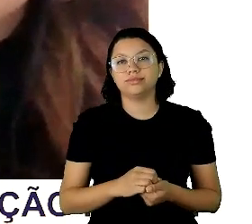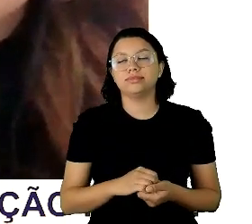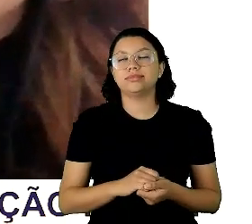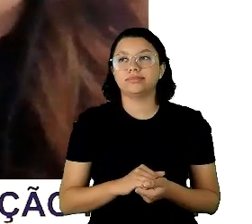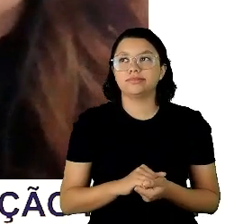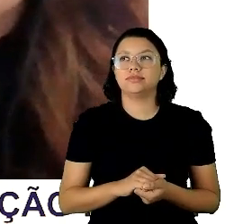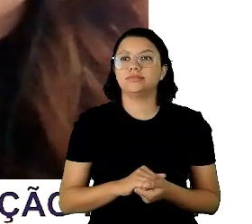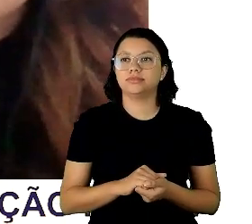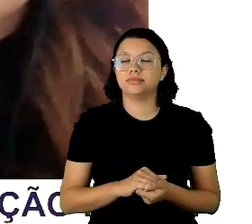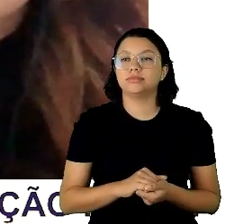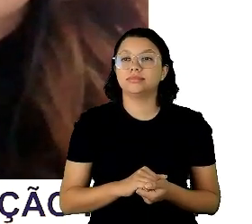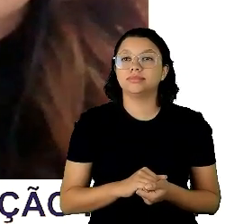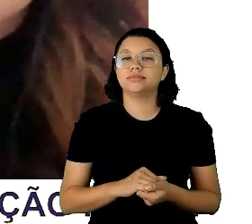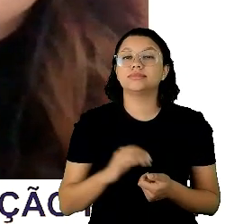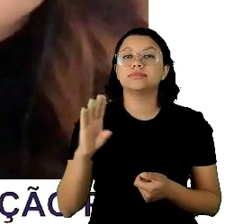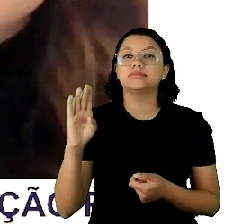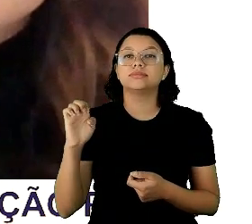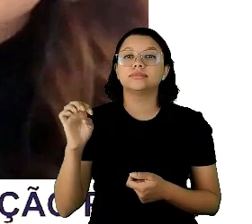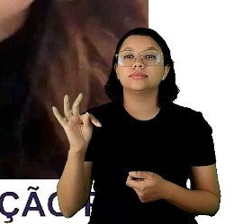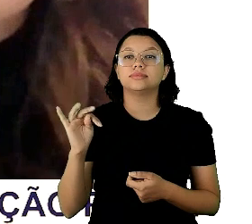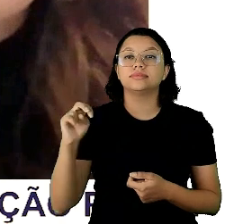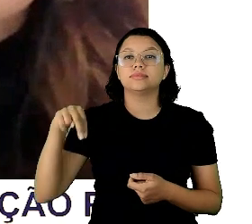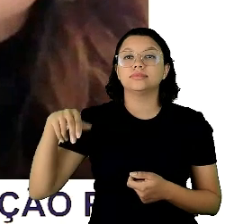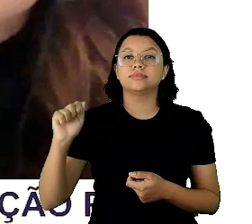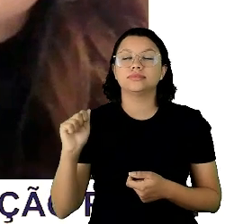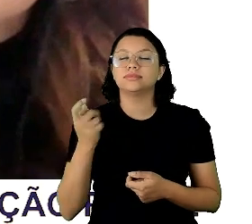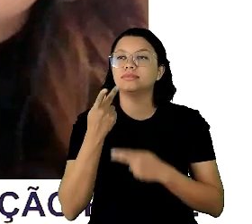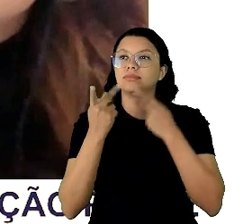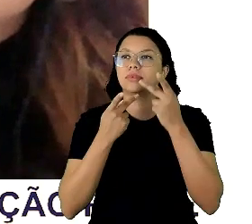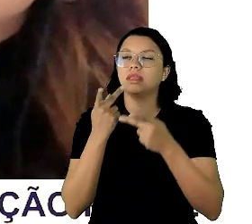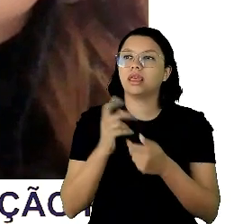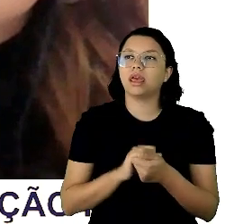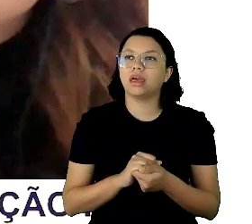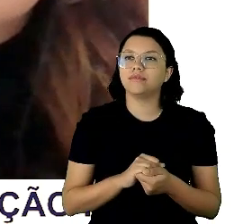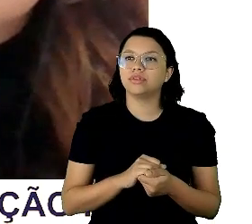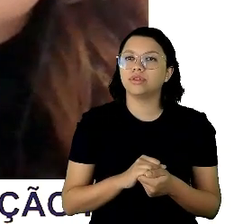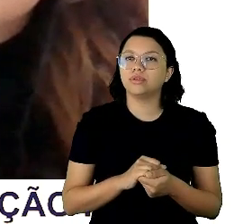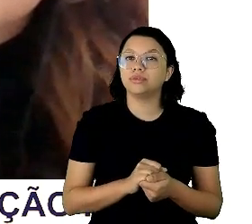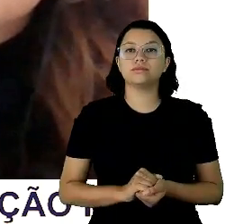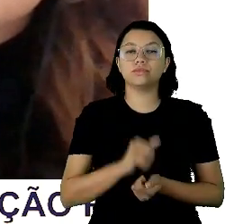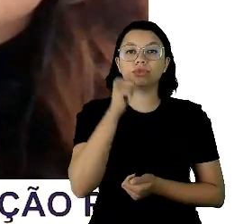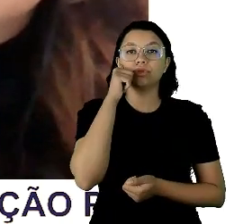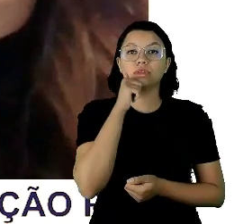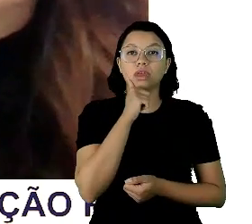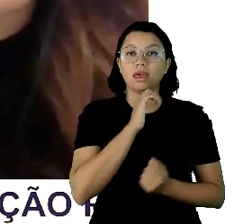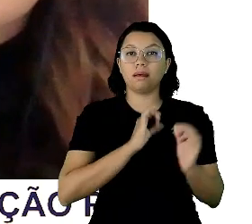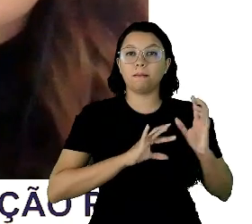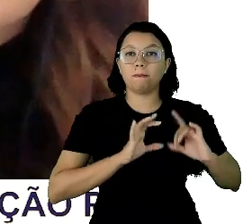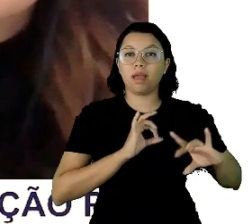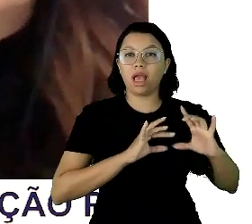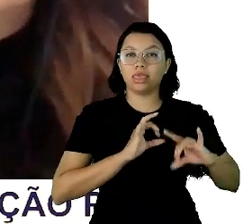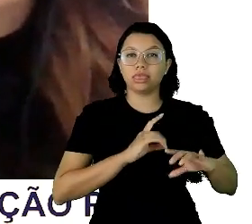A Betina comenta, mulheres com medo de pegar Uber, né? Que a gente também já